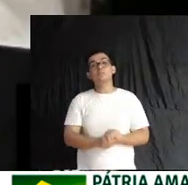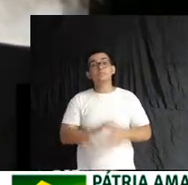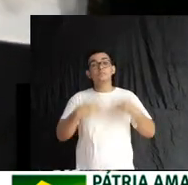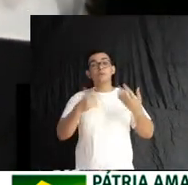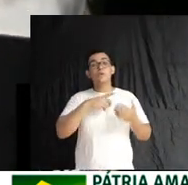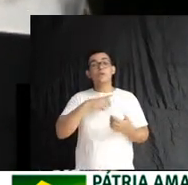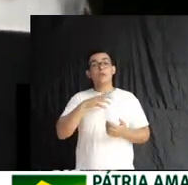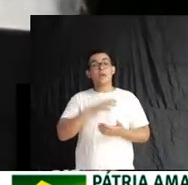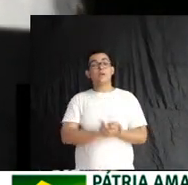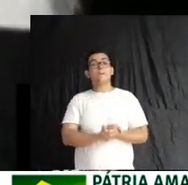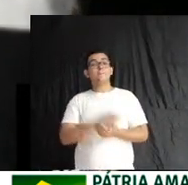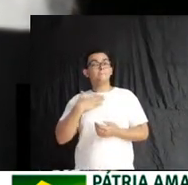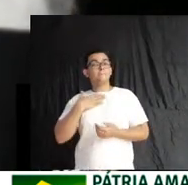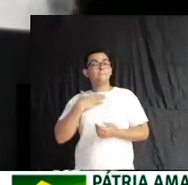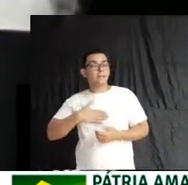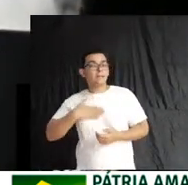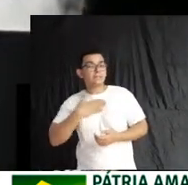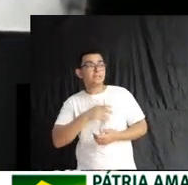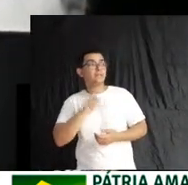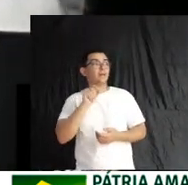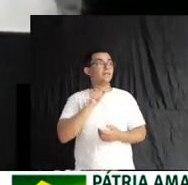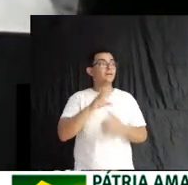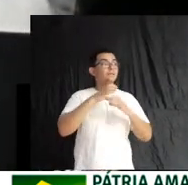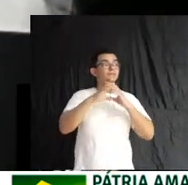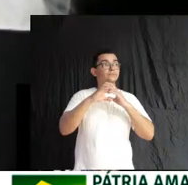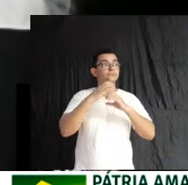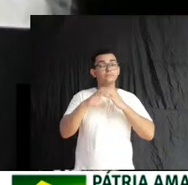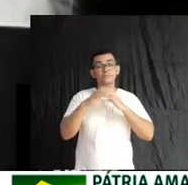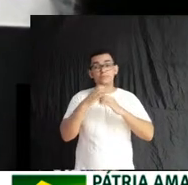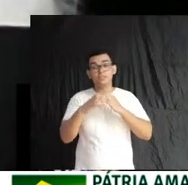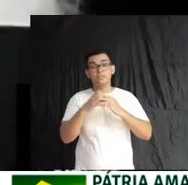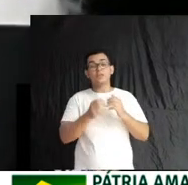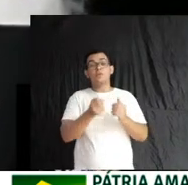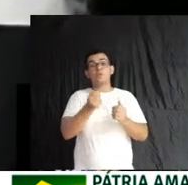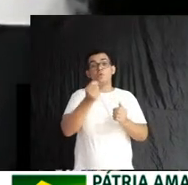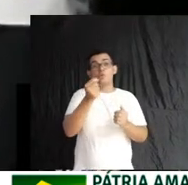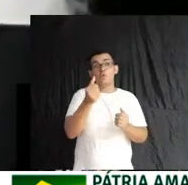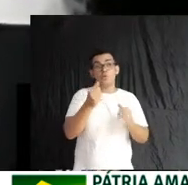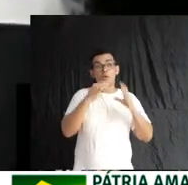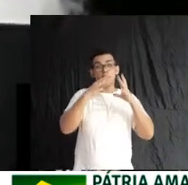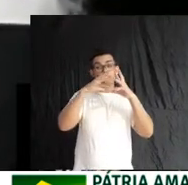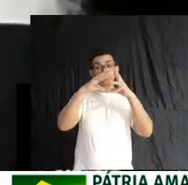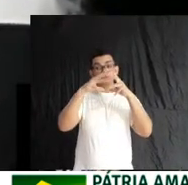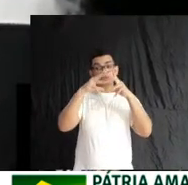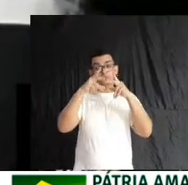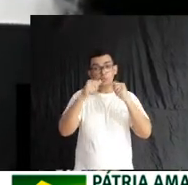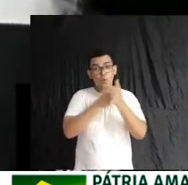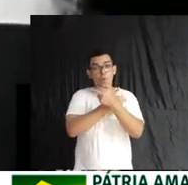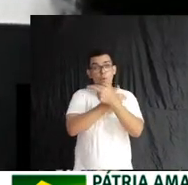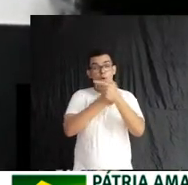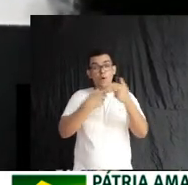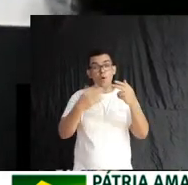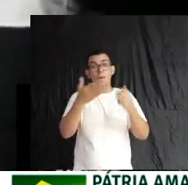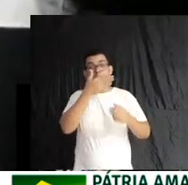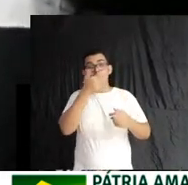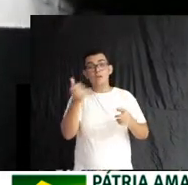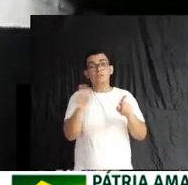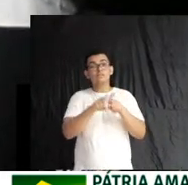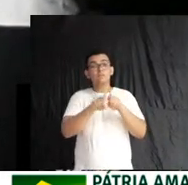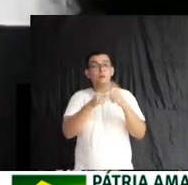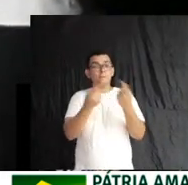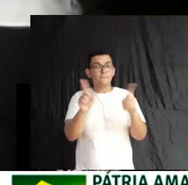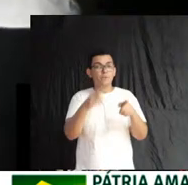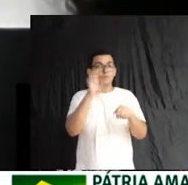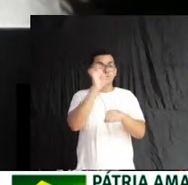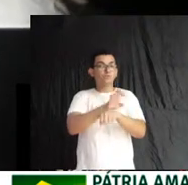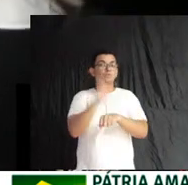o privilégio de tocar com quase todos os melhores músicos do estado de Rondônia. Eu tenho aí